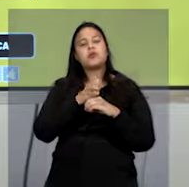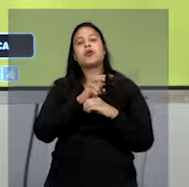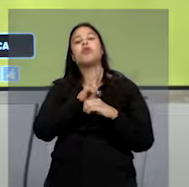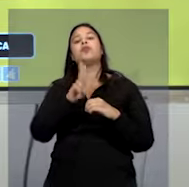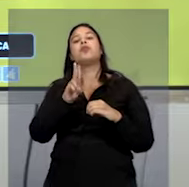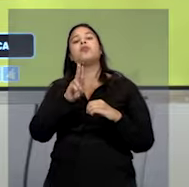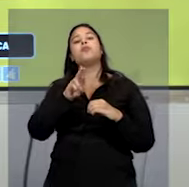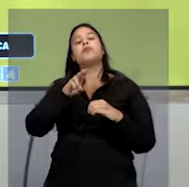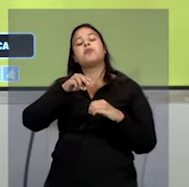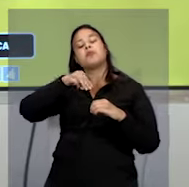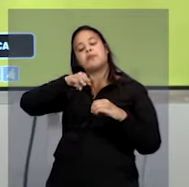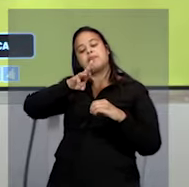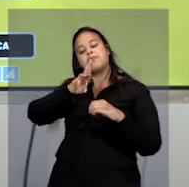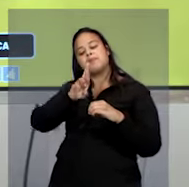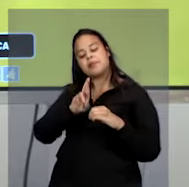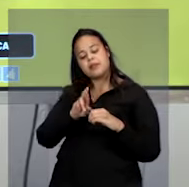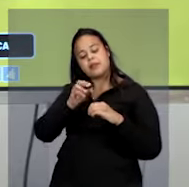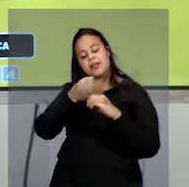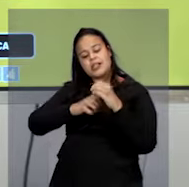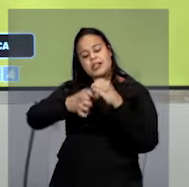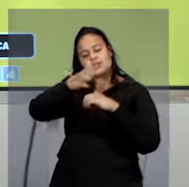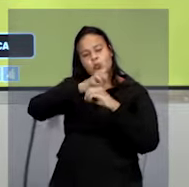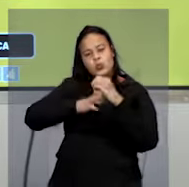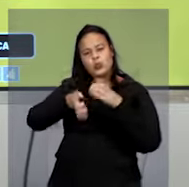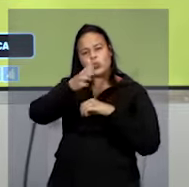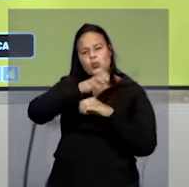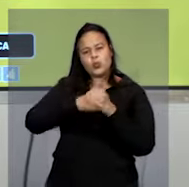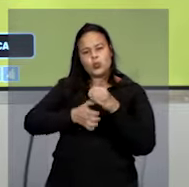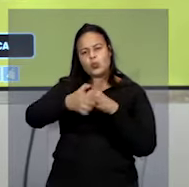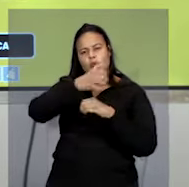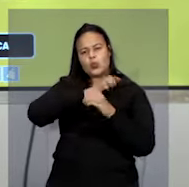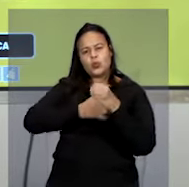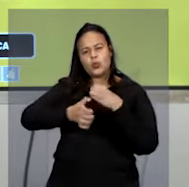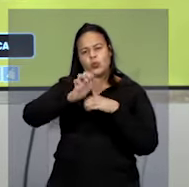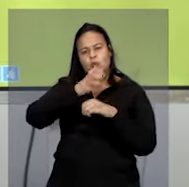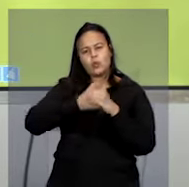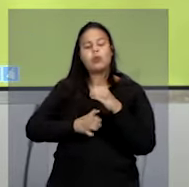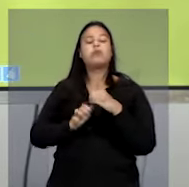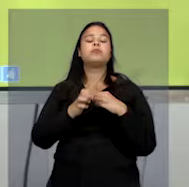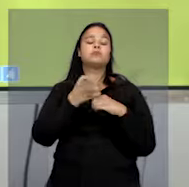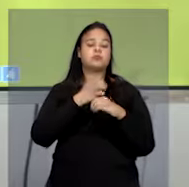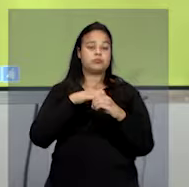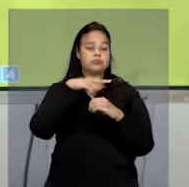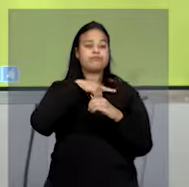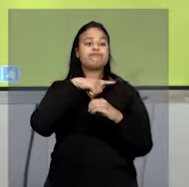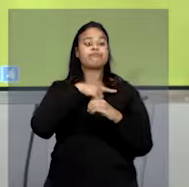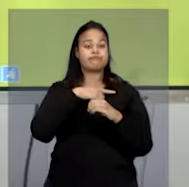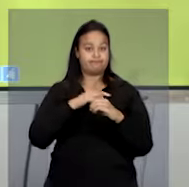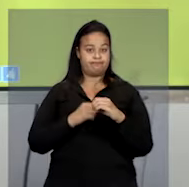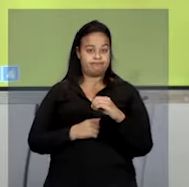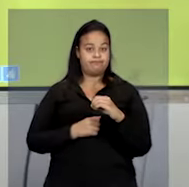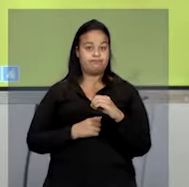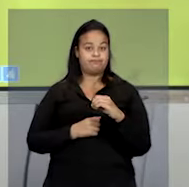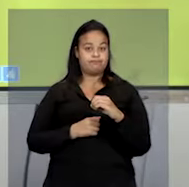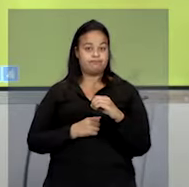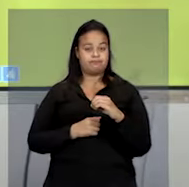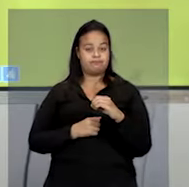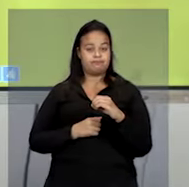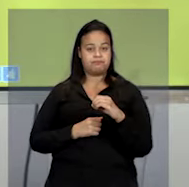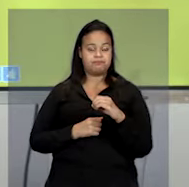de mar de elétrons, né? Eles formam um elétron semilivres